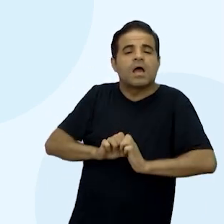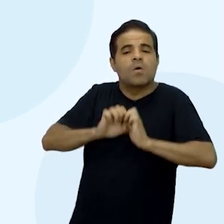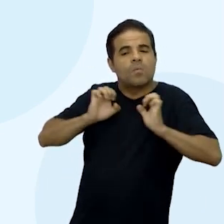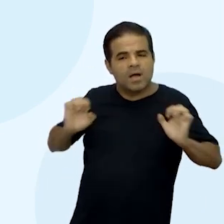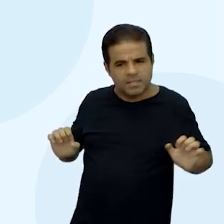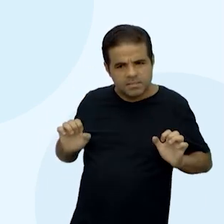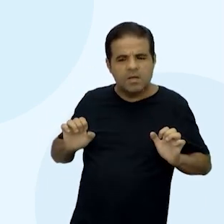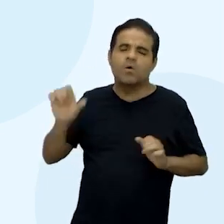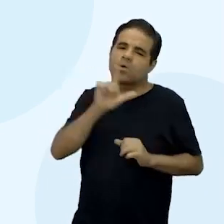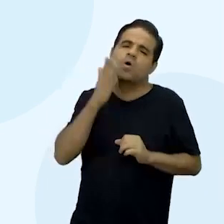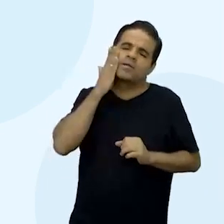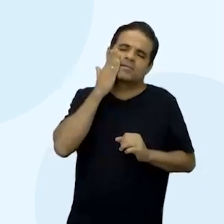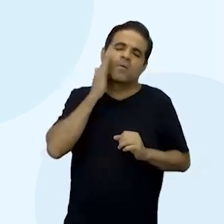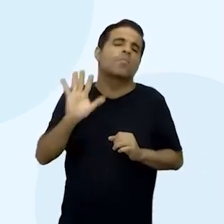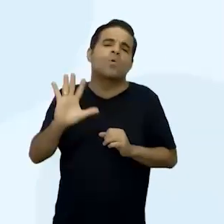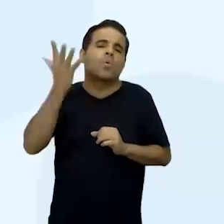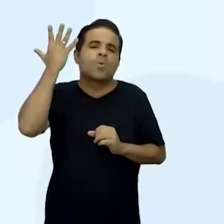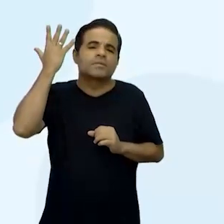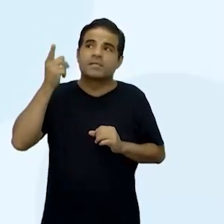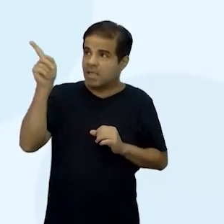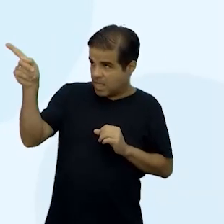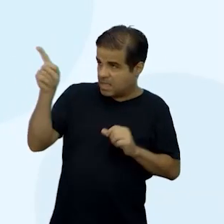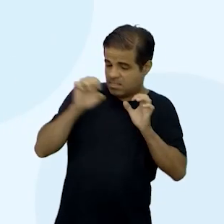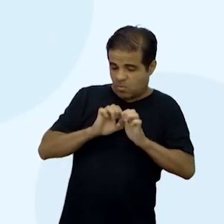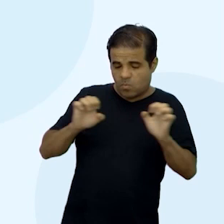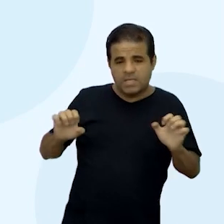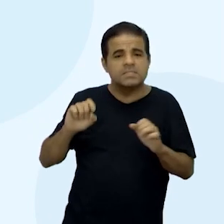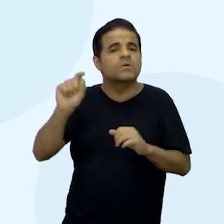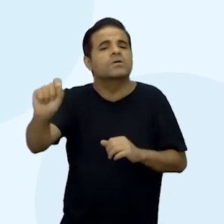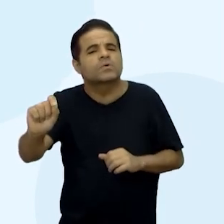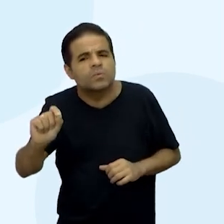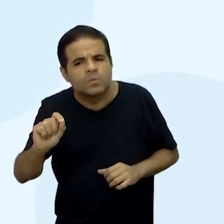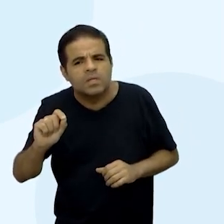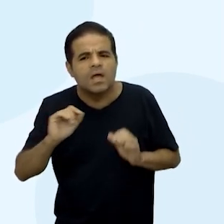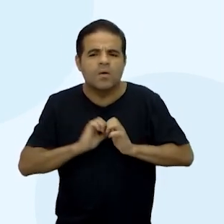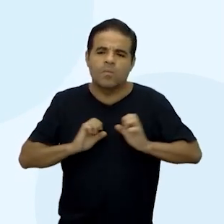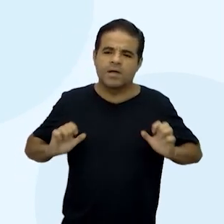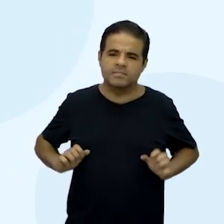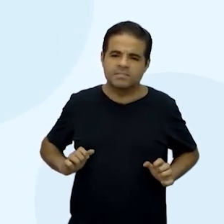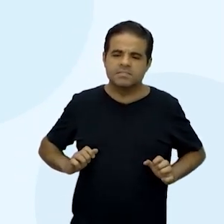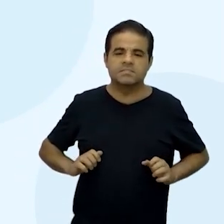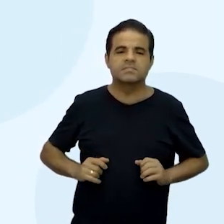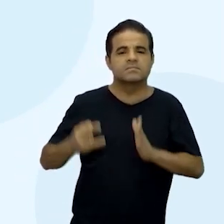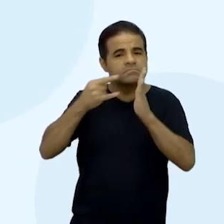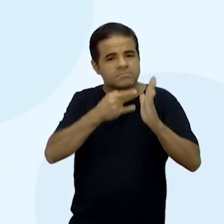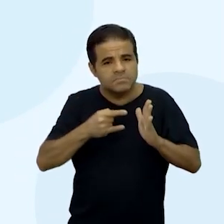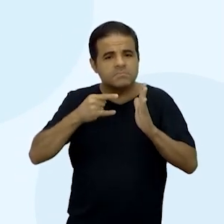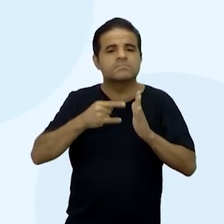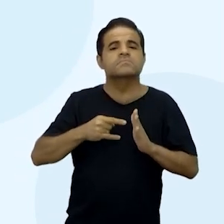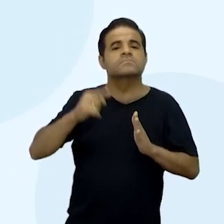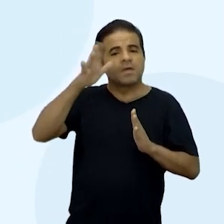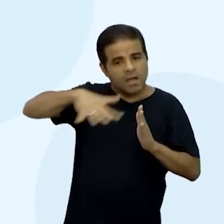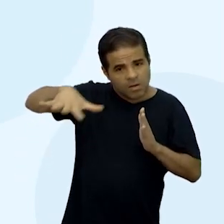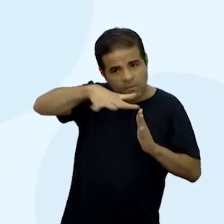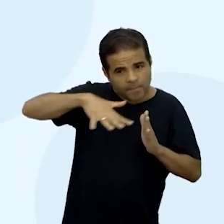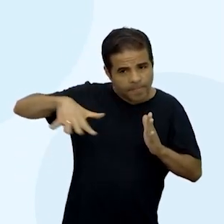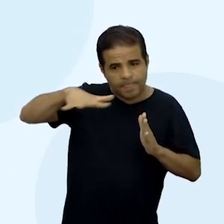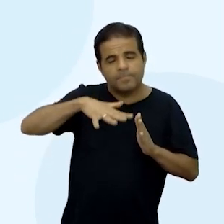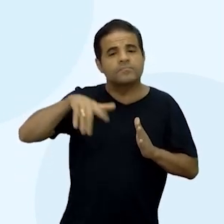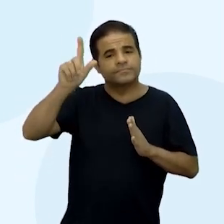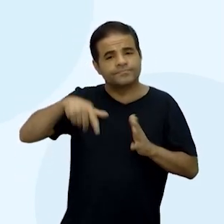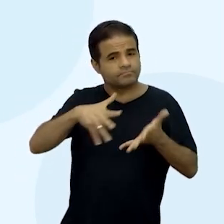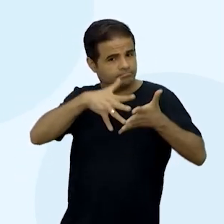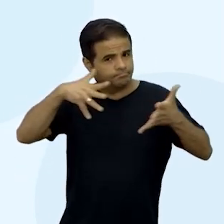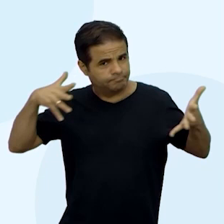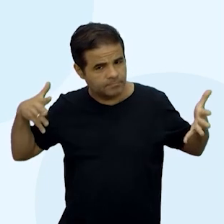É lógico, pessoal, ó, o que acontece, ó. Essa equação aqui é uma equação, a força é uma grandeza vetorial, o campo também é uma